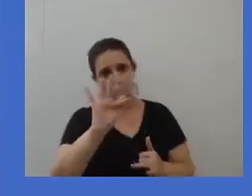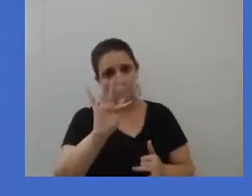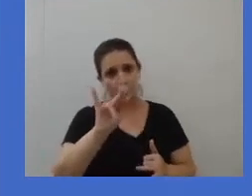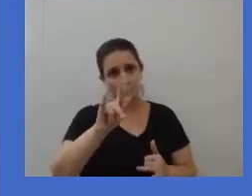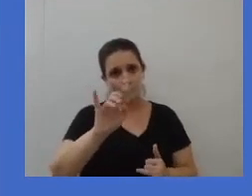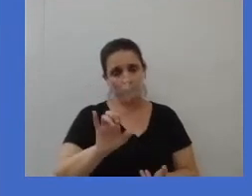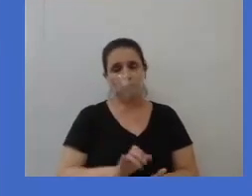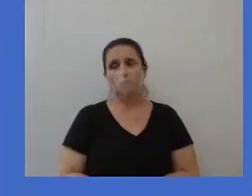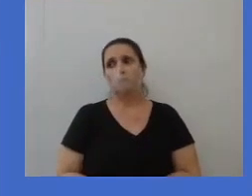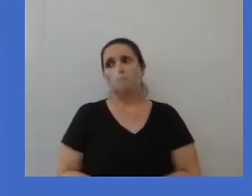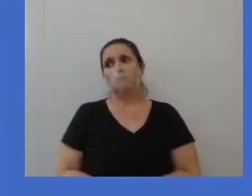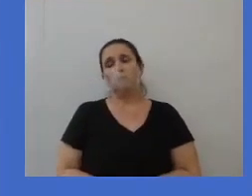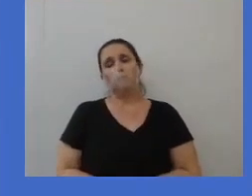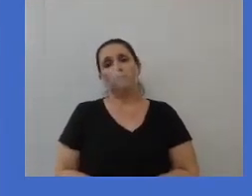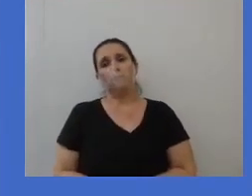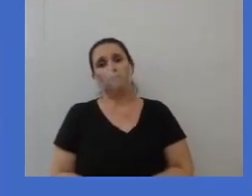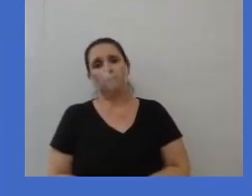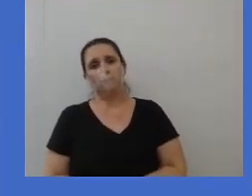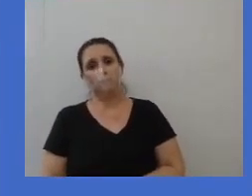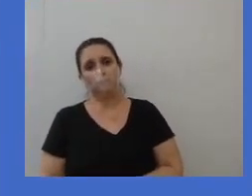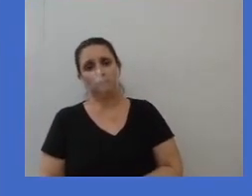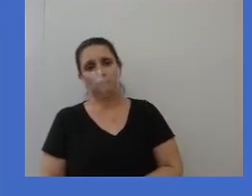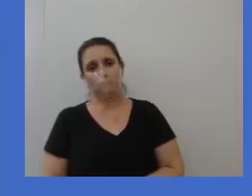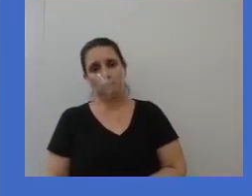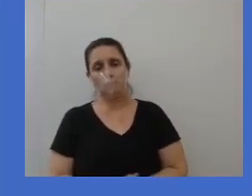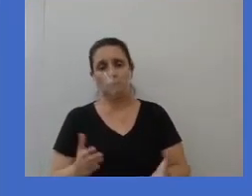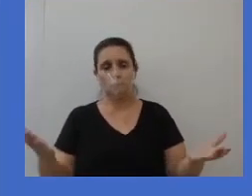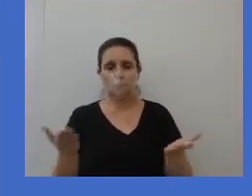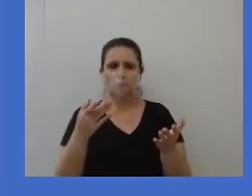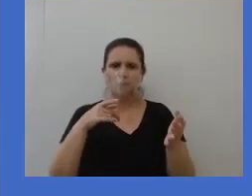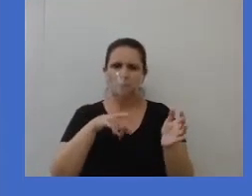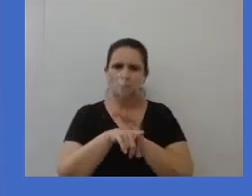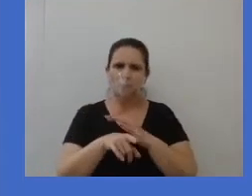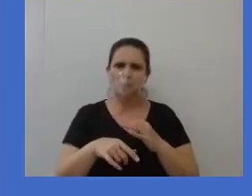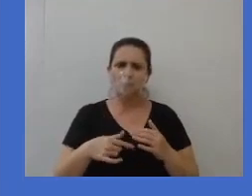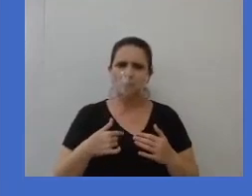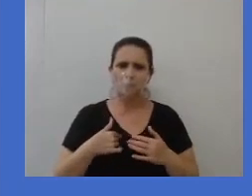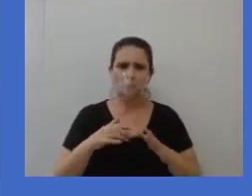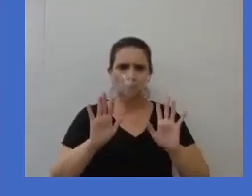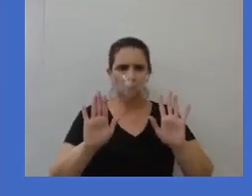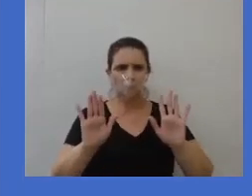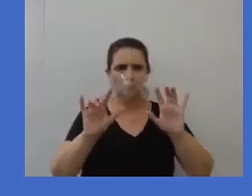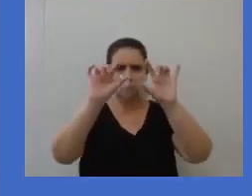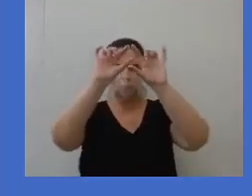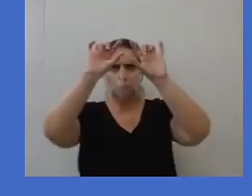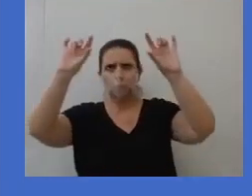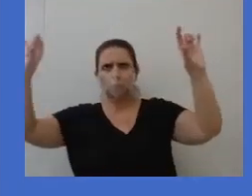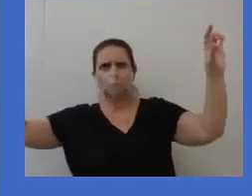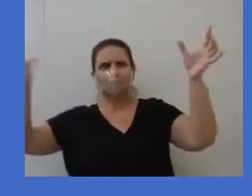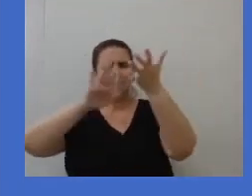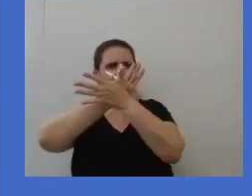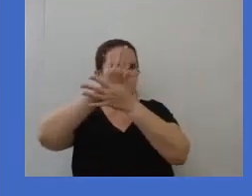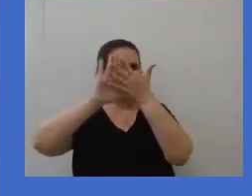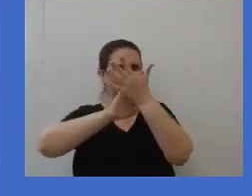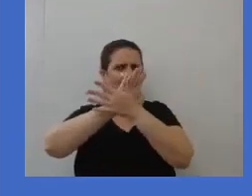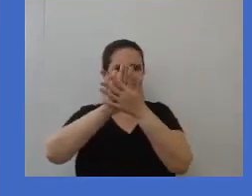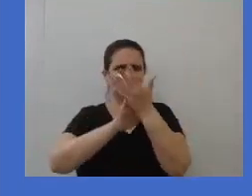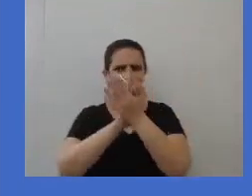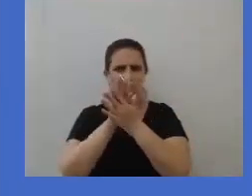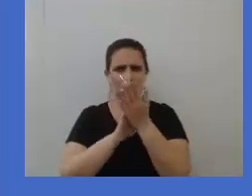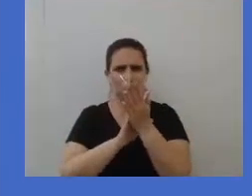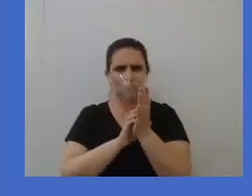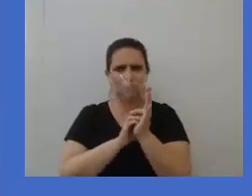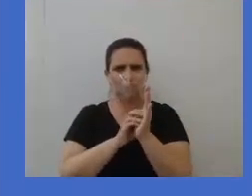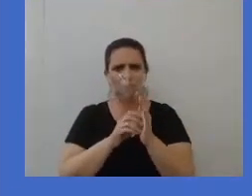IFPE. Gente, a questão pedia, eu não coloquei o enunciado, tá? Eu não coloquei porque ia